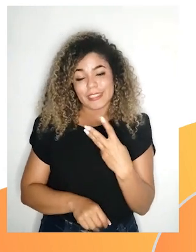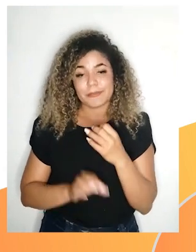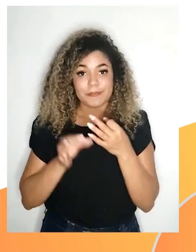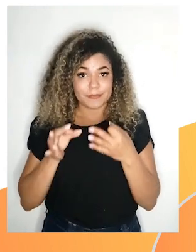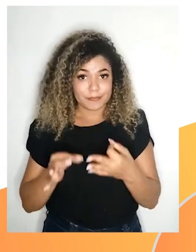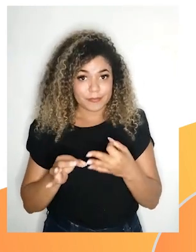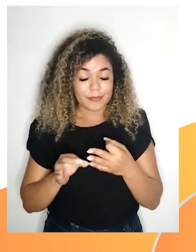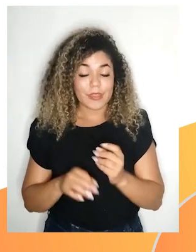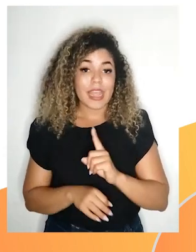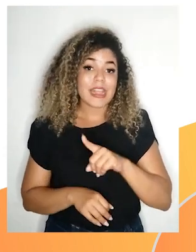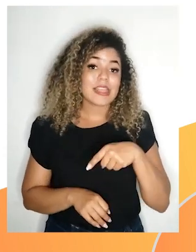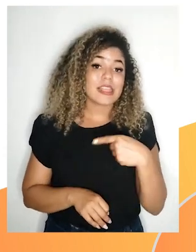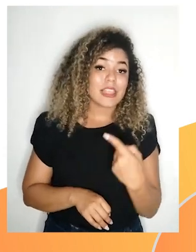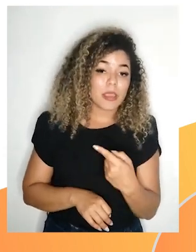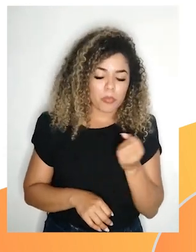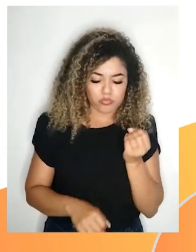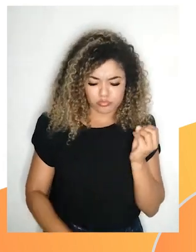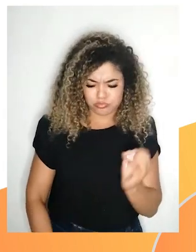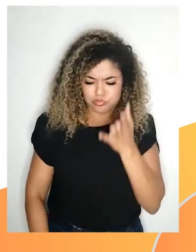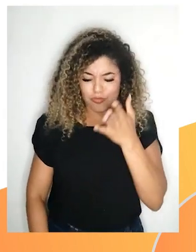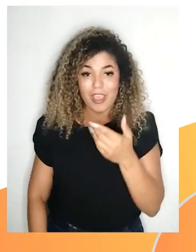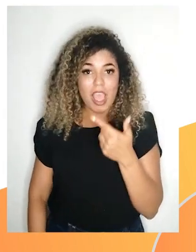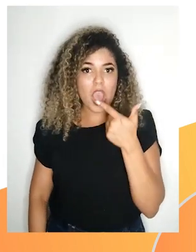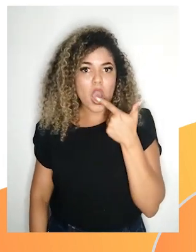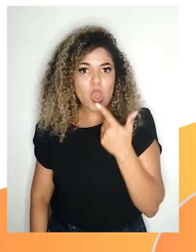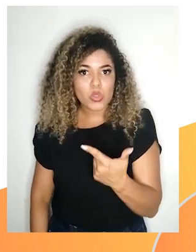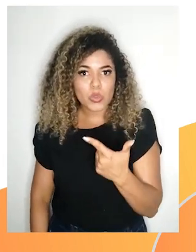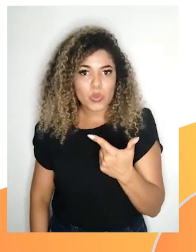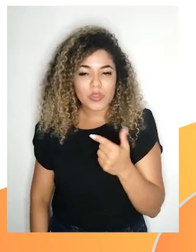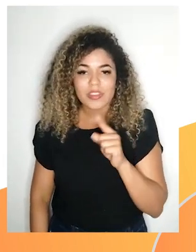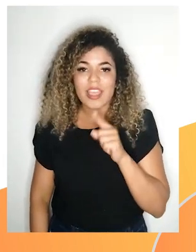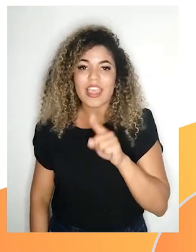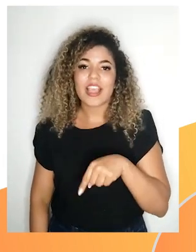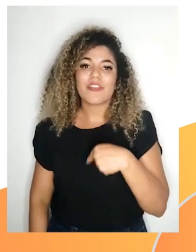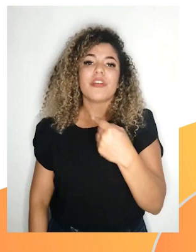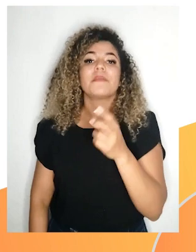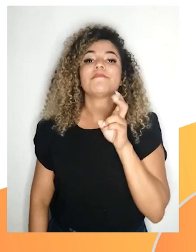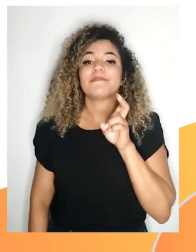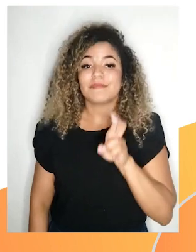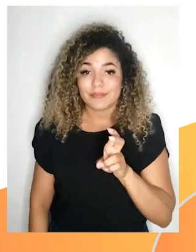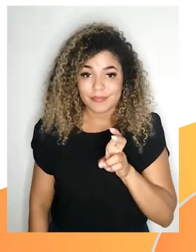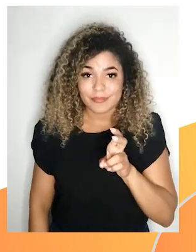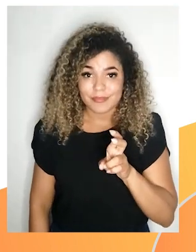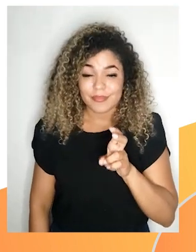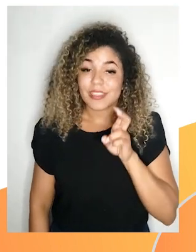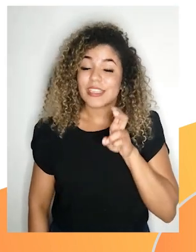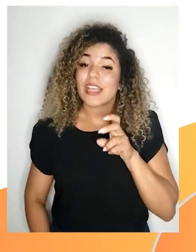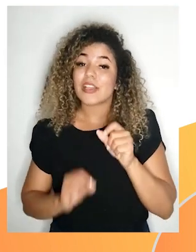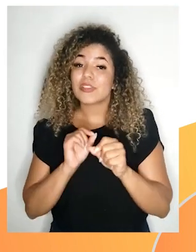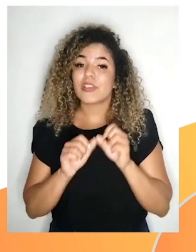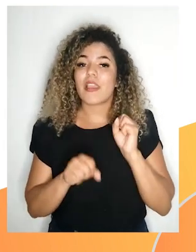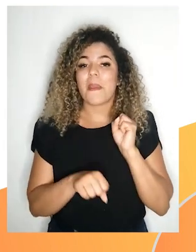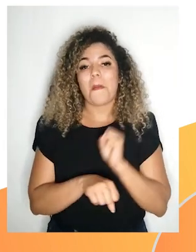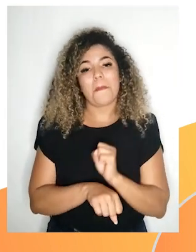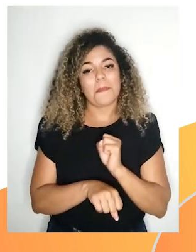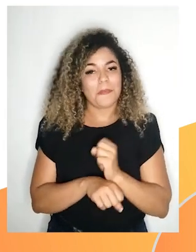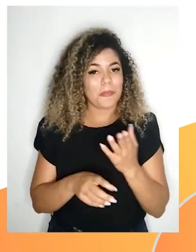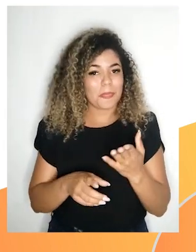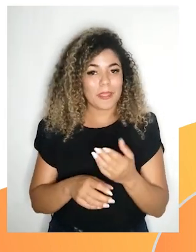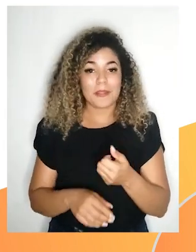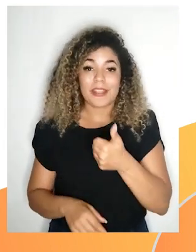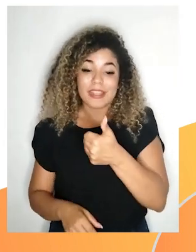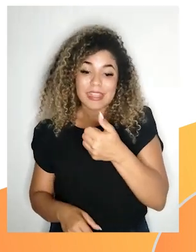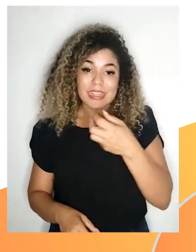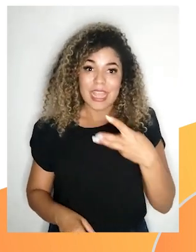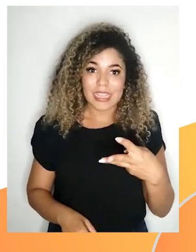certinho? E depois, né, ele tira 2. Se ele tirou 2, ele vai para a casa 5. E na casa 5 ele parou na casa 13.